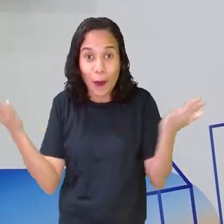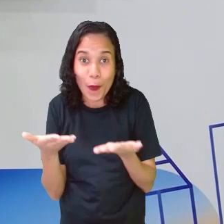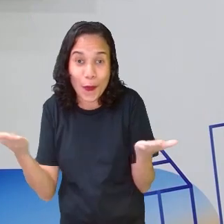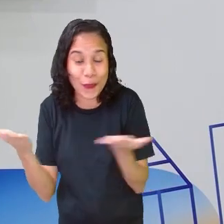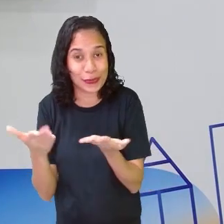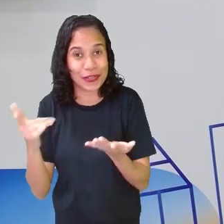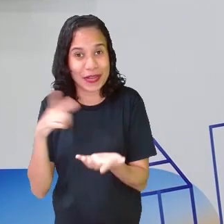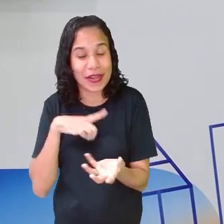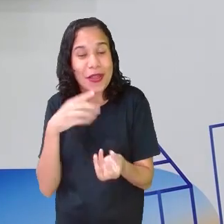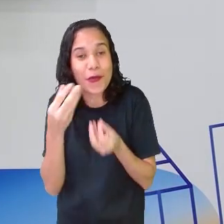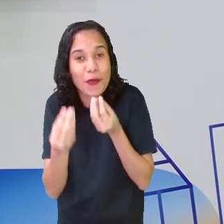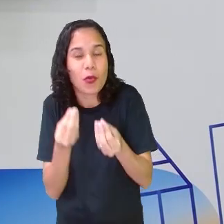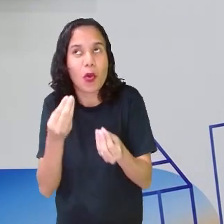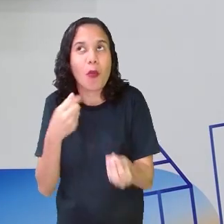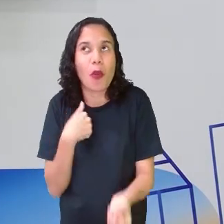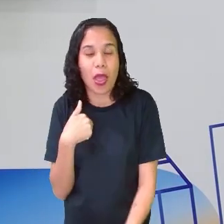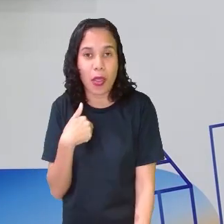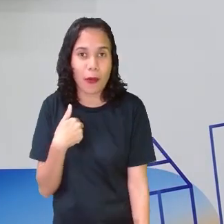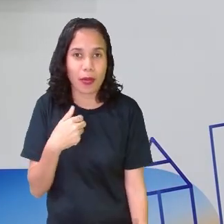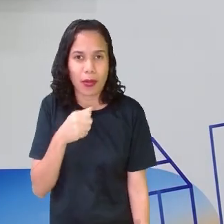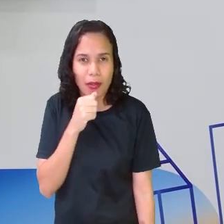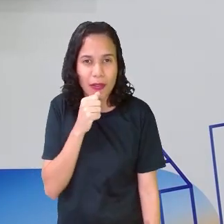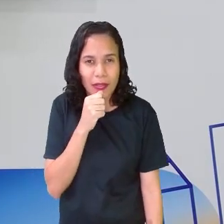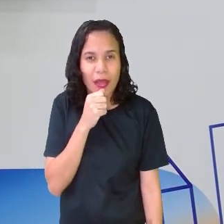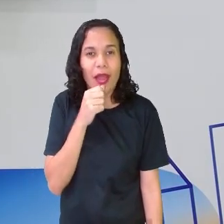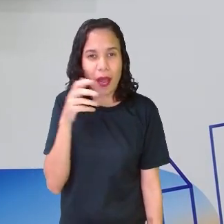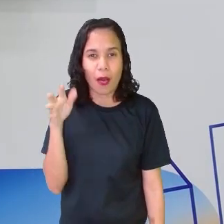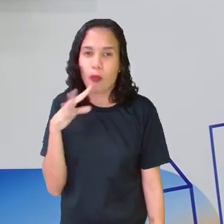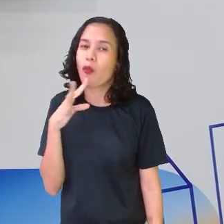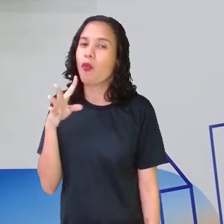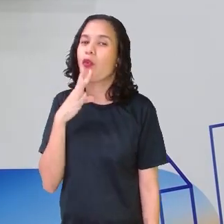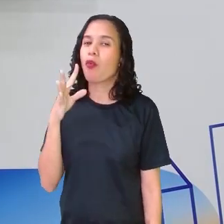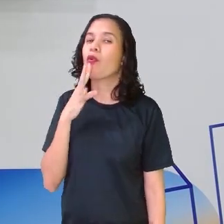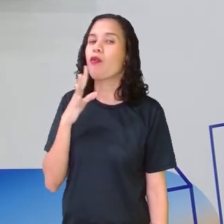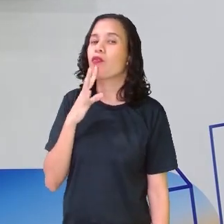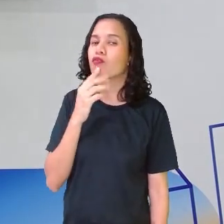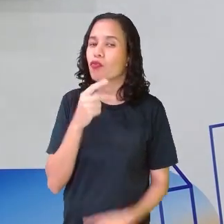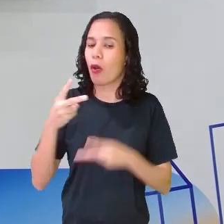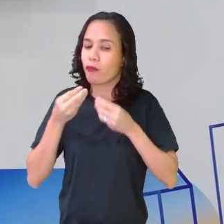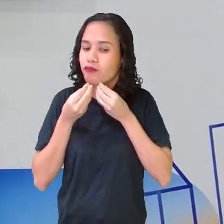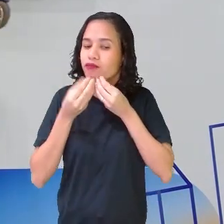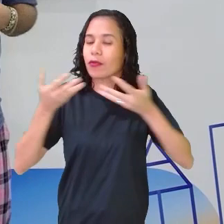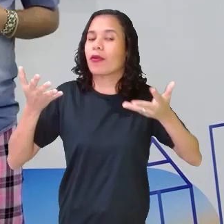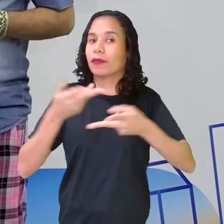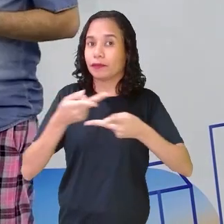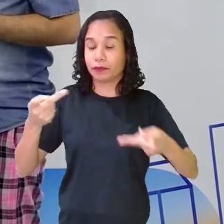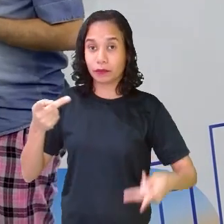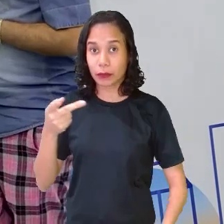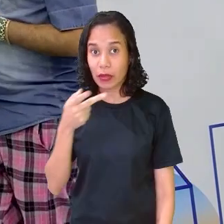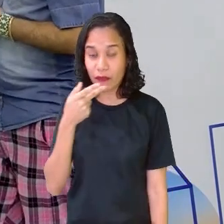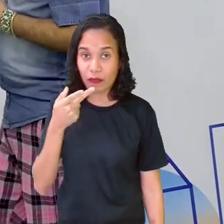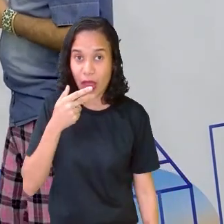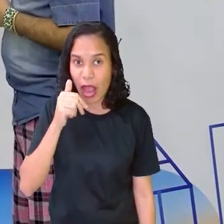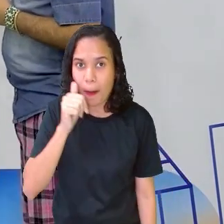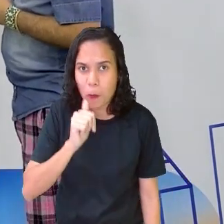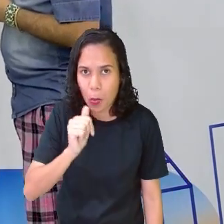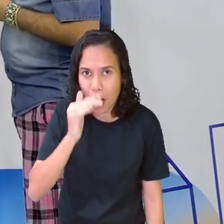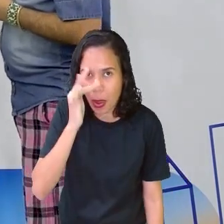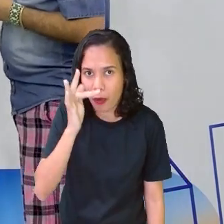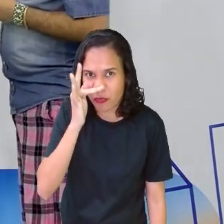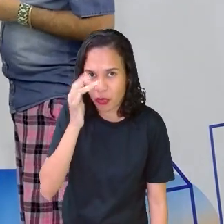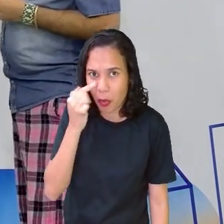um pouquinho daquilo que eu vi da lenda da Fulozinha, né? Dizem que a Fulozinha,